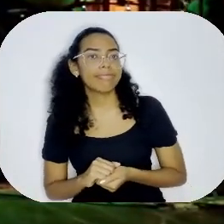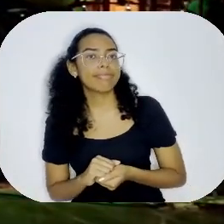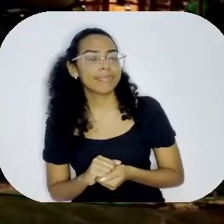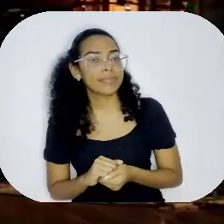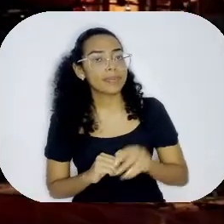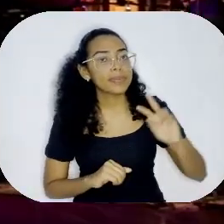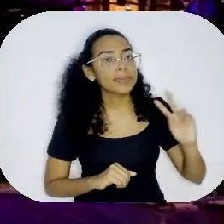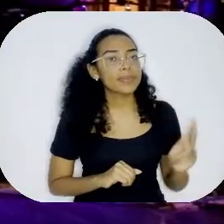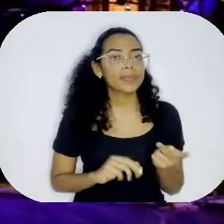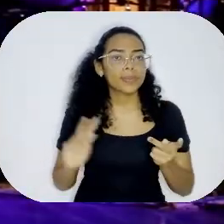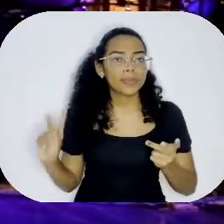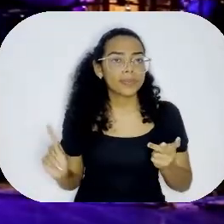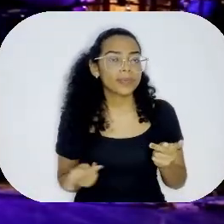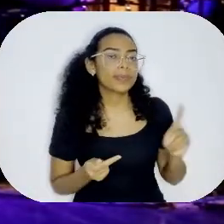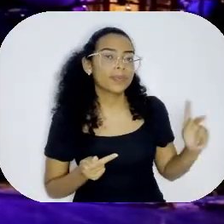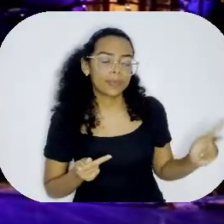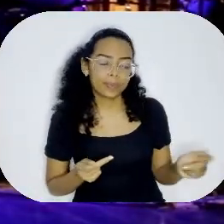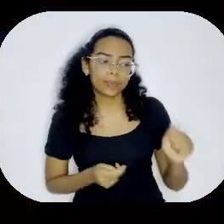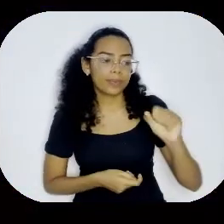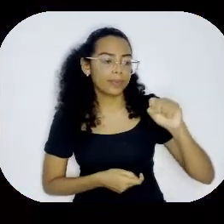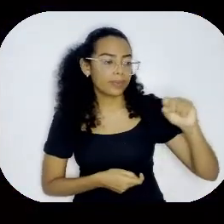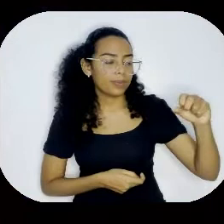nas quebradas de Assunção,